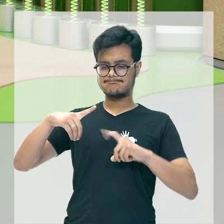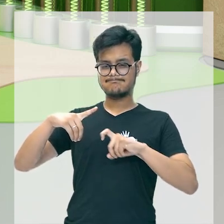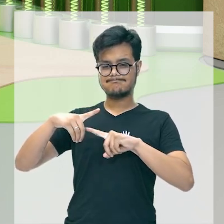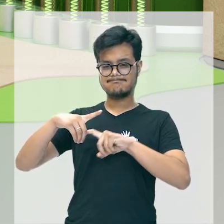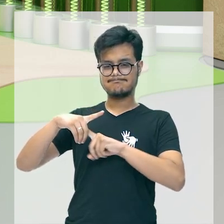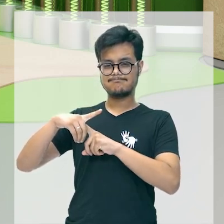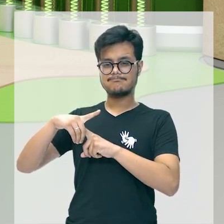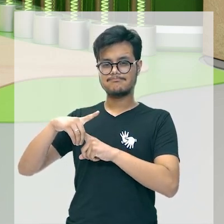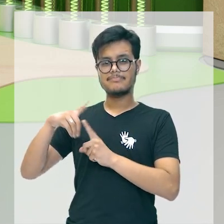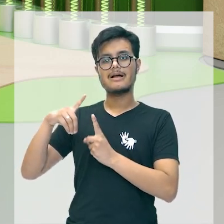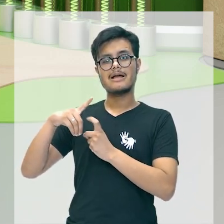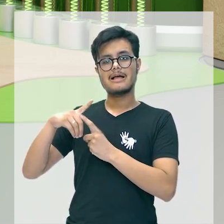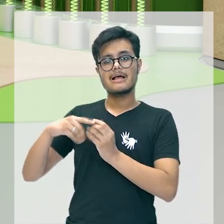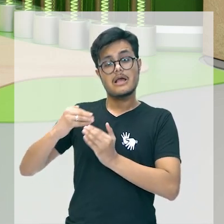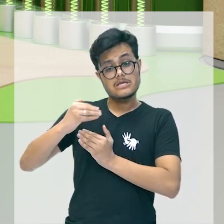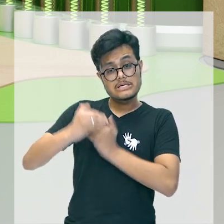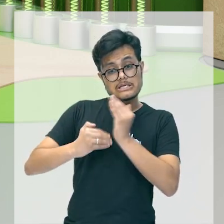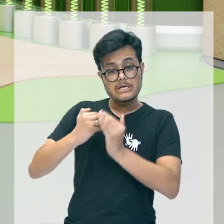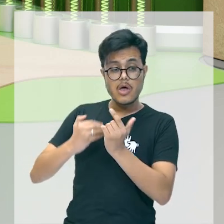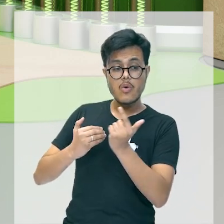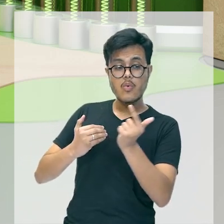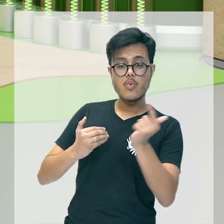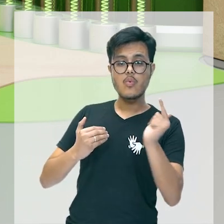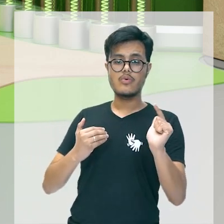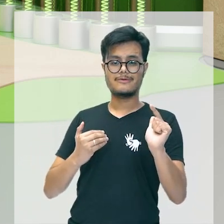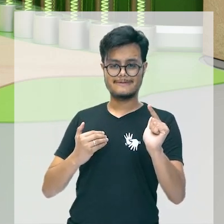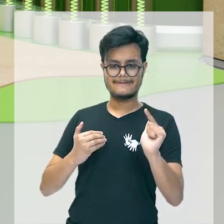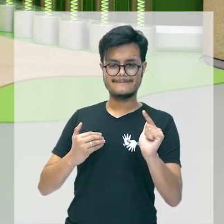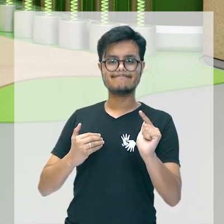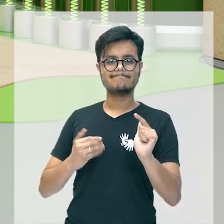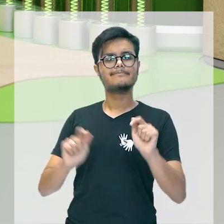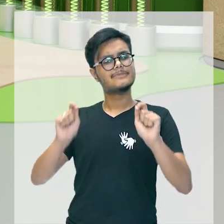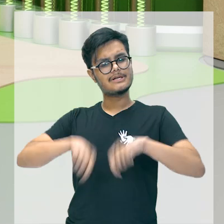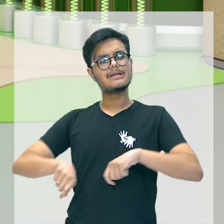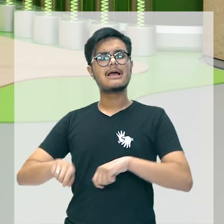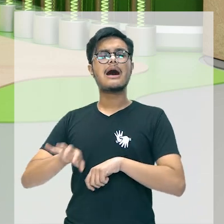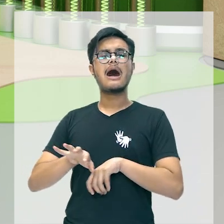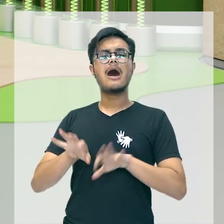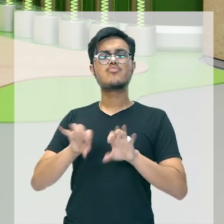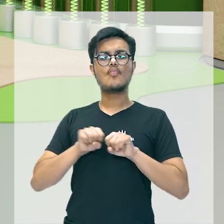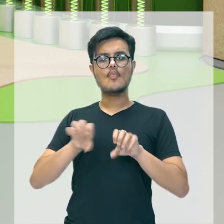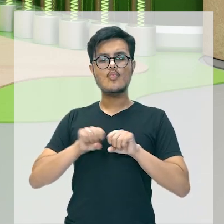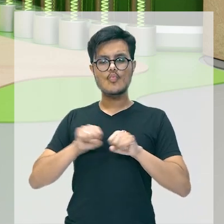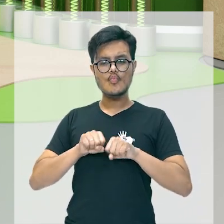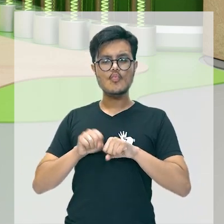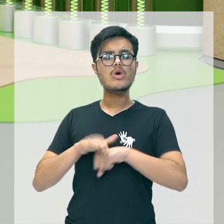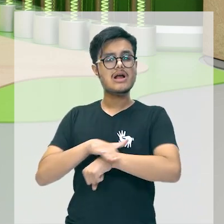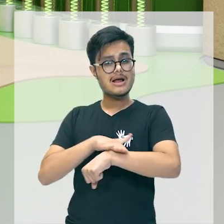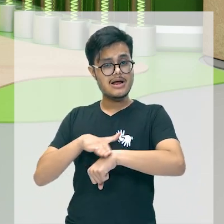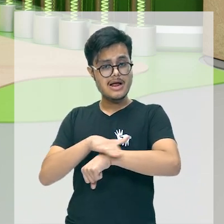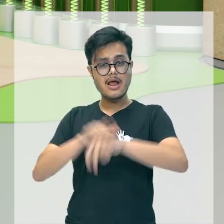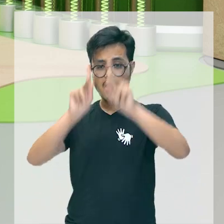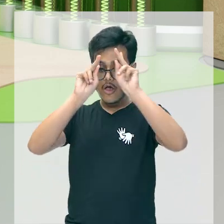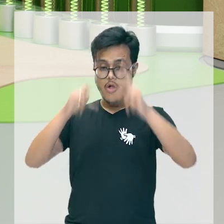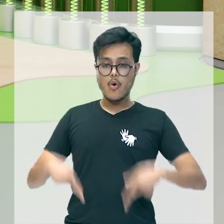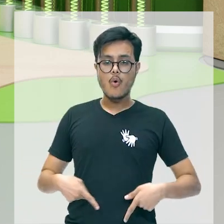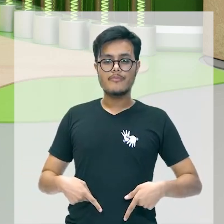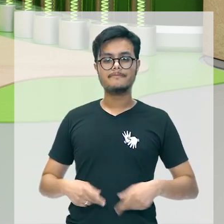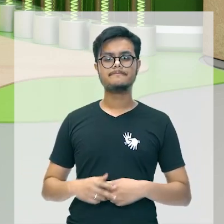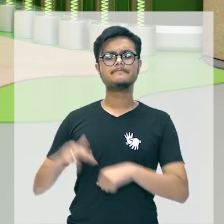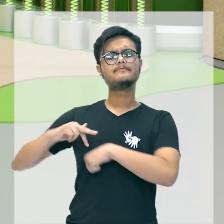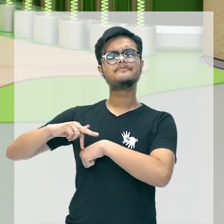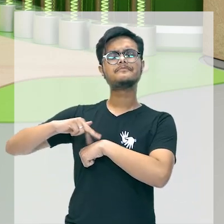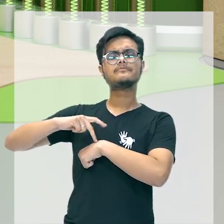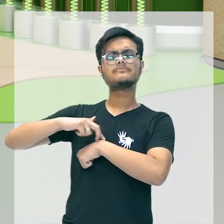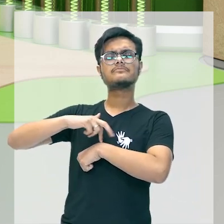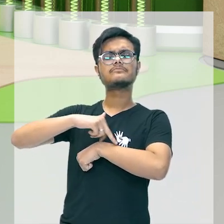naquela água, vai se desenvolver em outras larvas, né, que serão capazes de entrar na pele humana. Então, as pessoas que andam